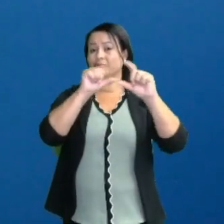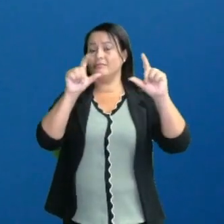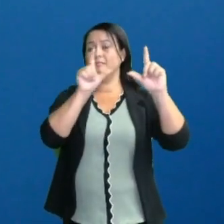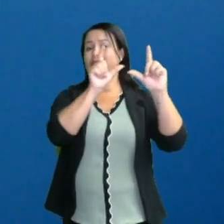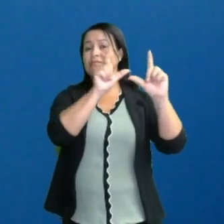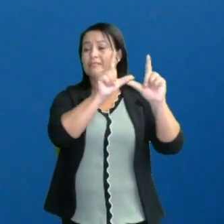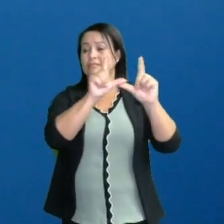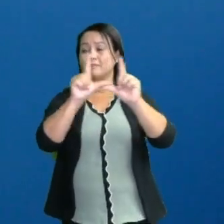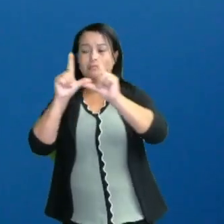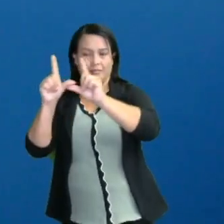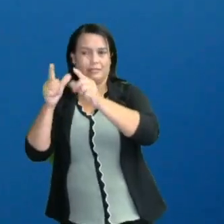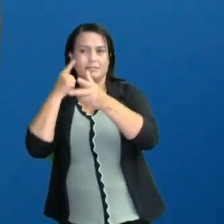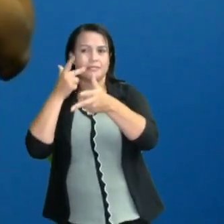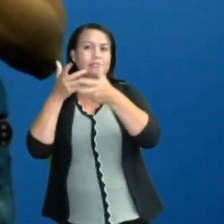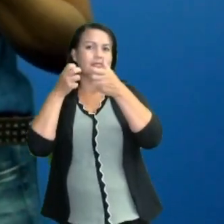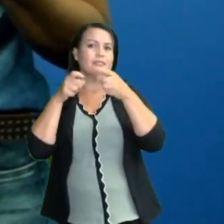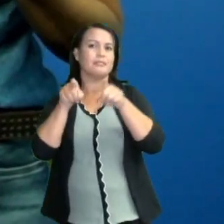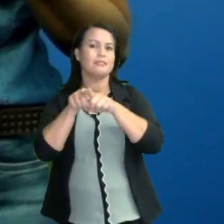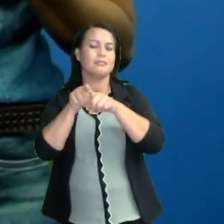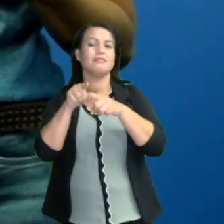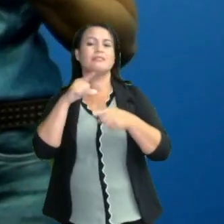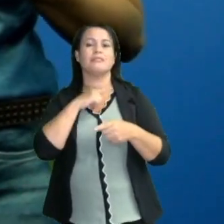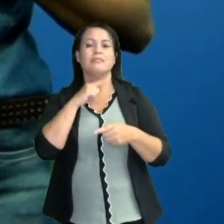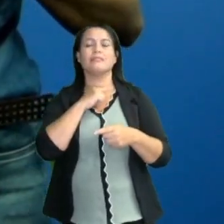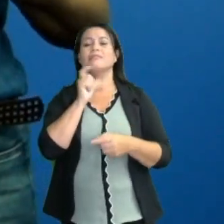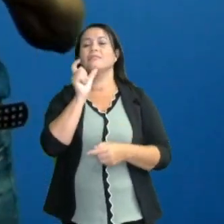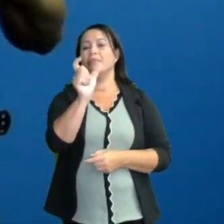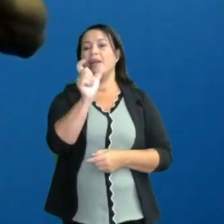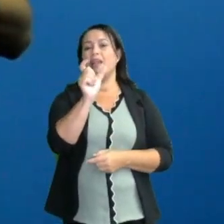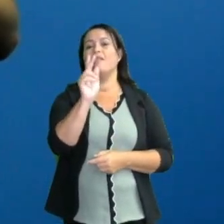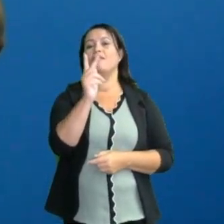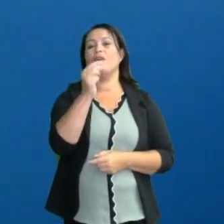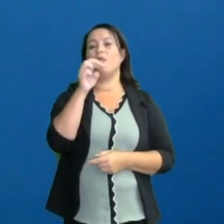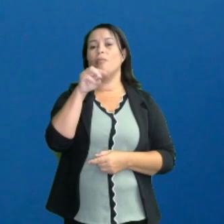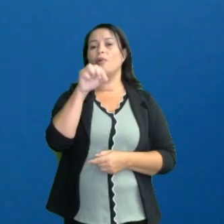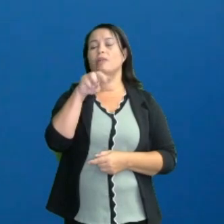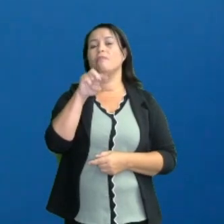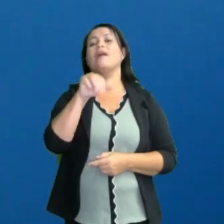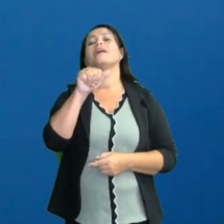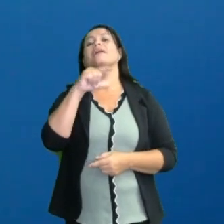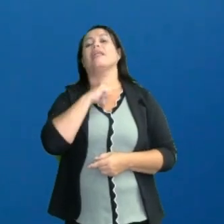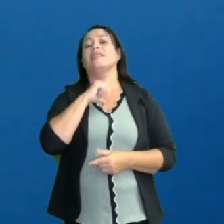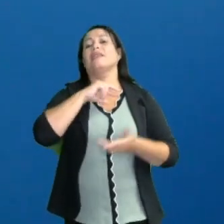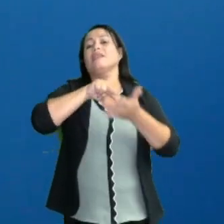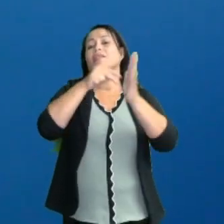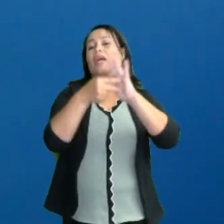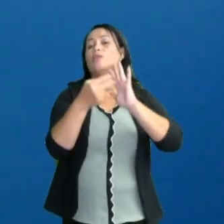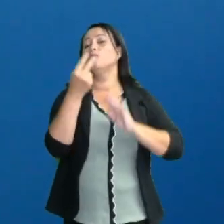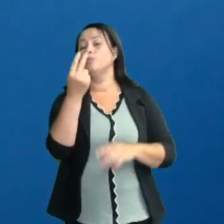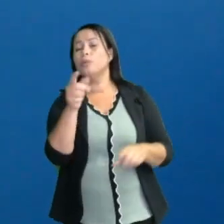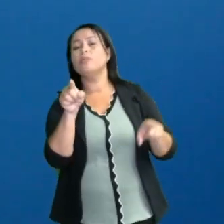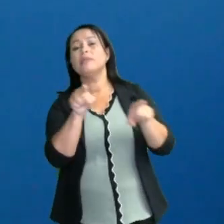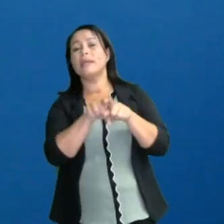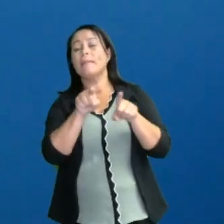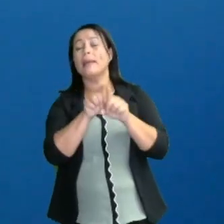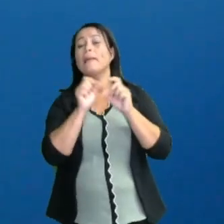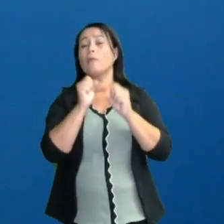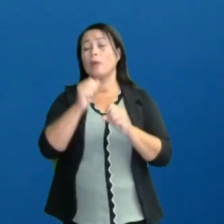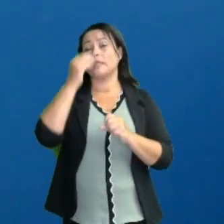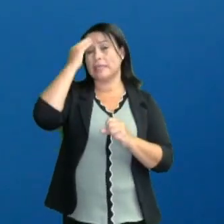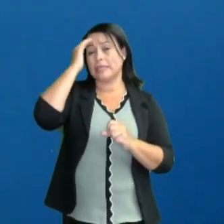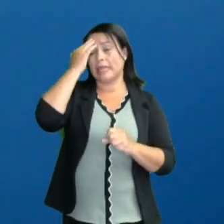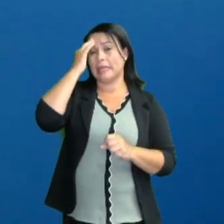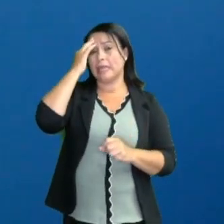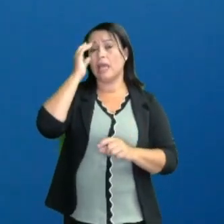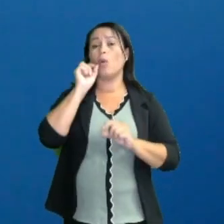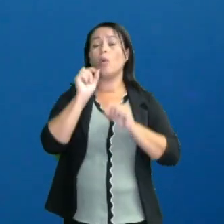pode observar tudo isso, que tem uma palavra homônima, que ela tem ambiguidade, e a gente pode entender e